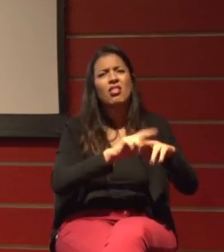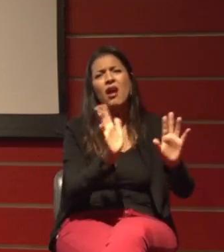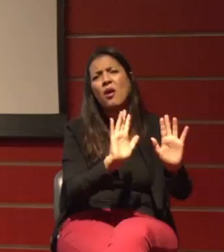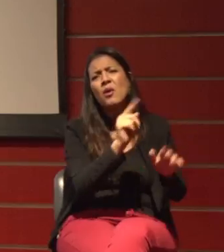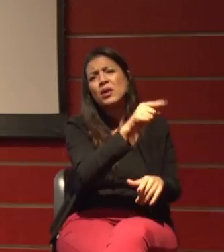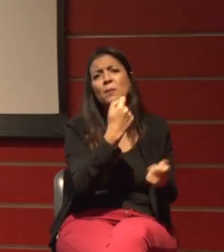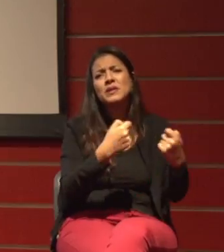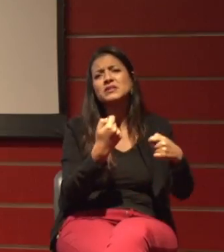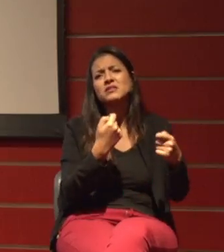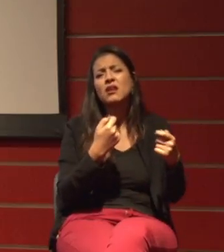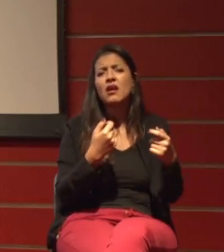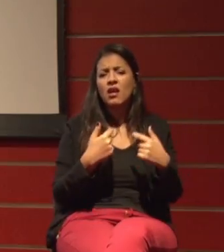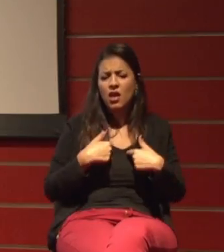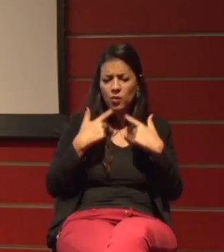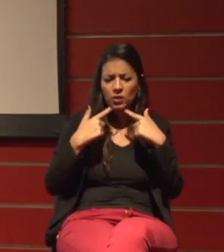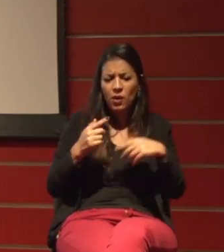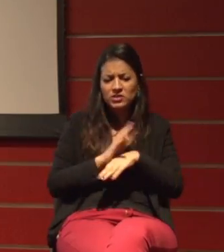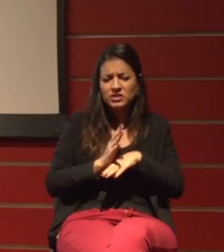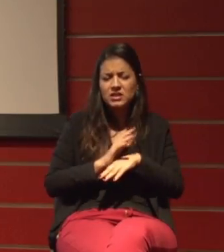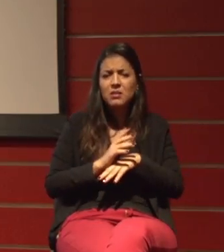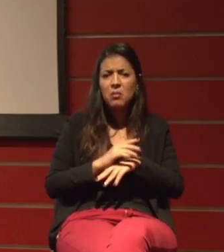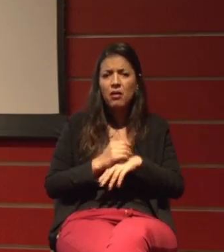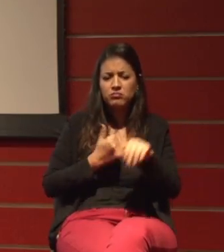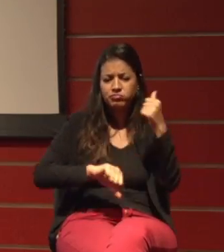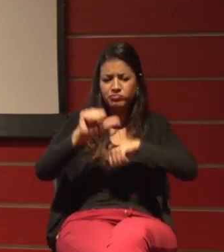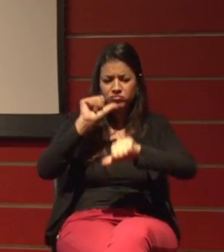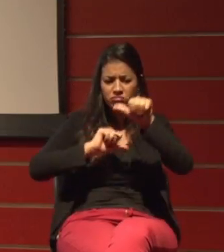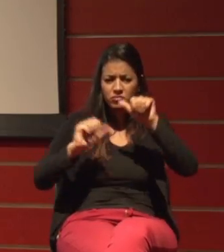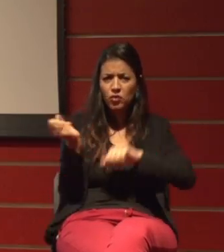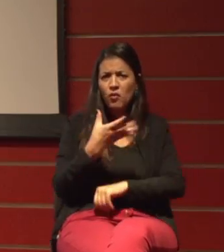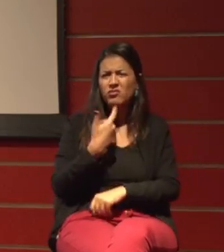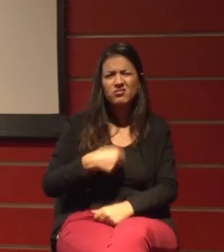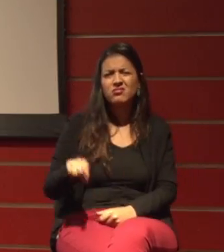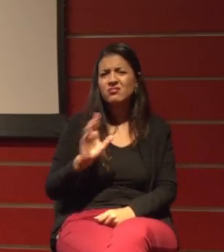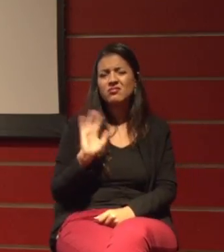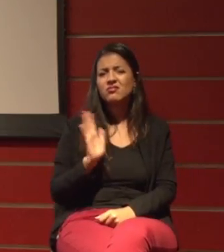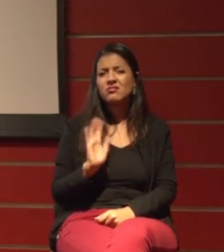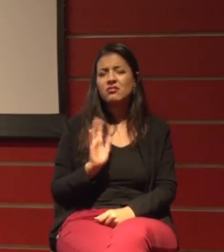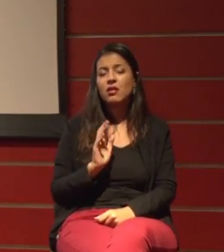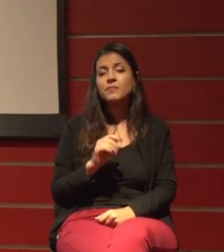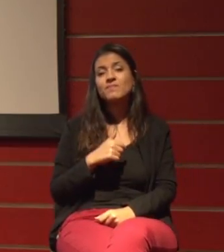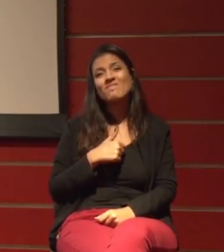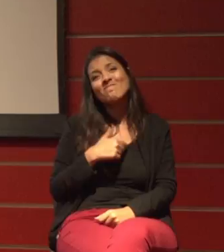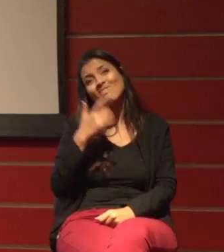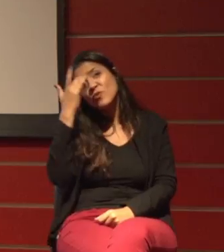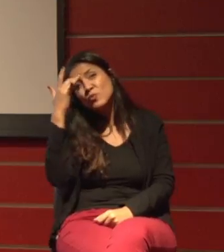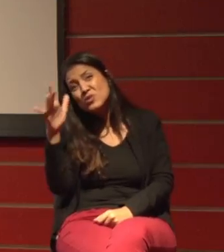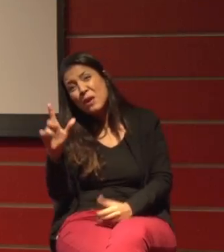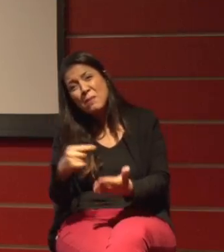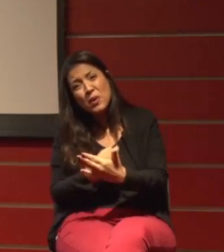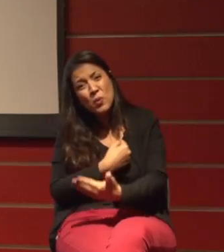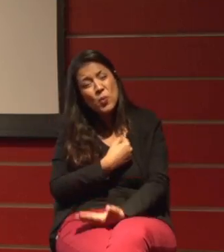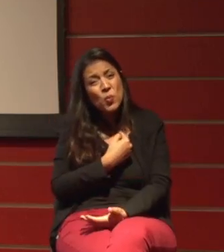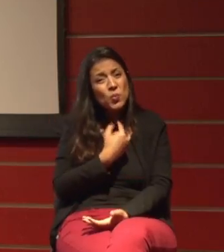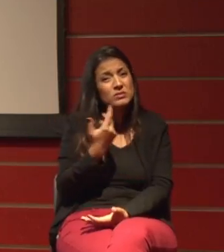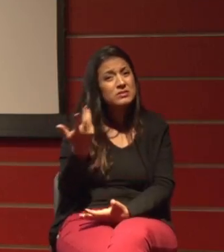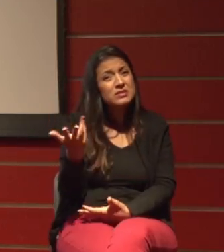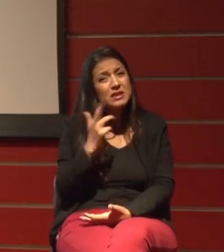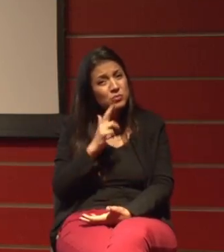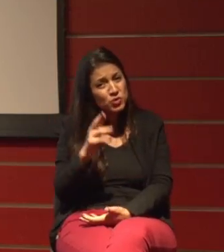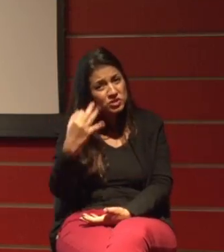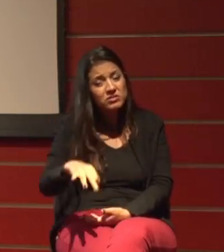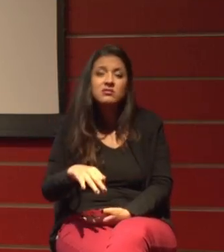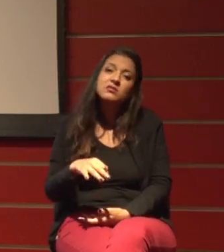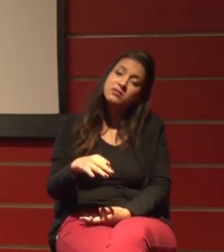a se Reinventar como linguagem né eh não sei se era isso que você tava né Talvez